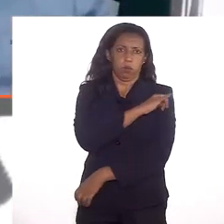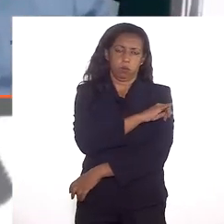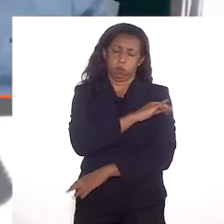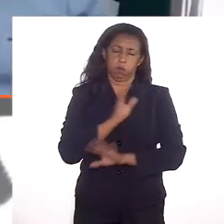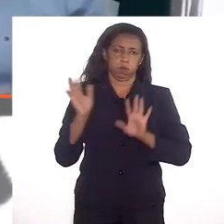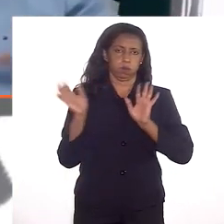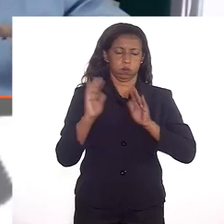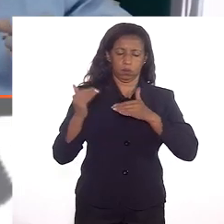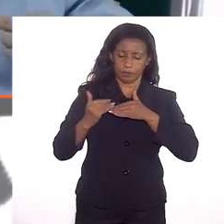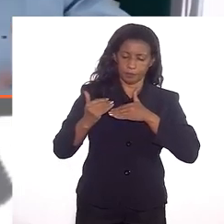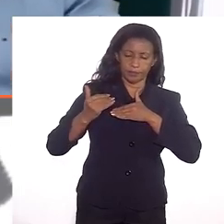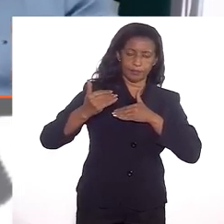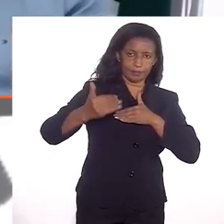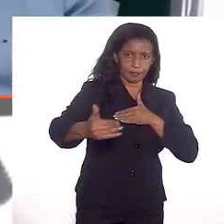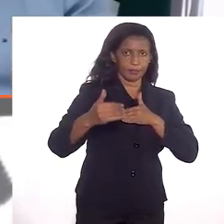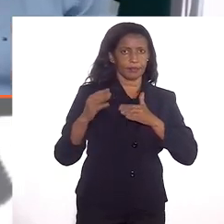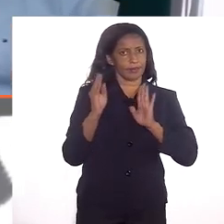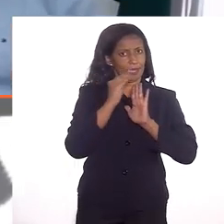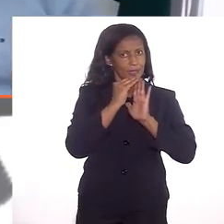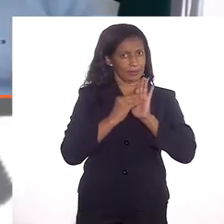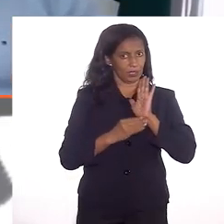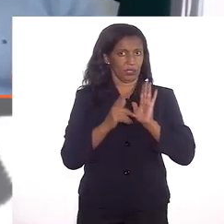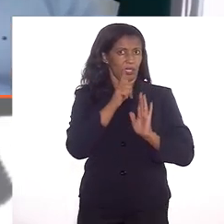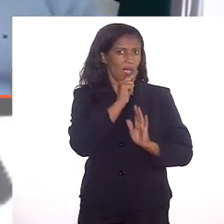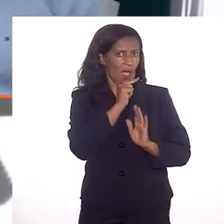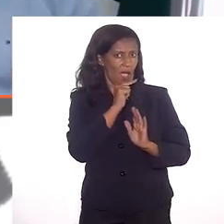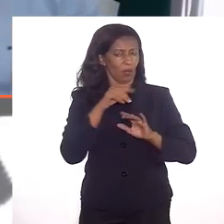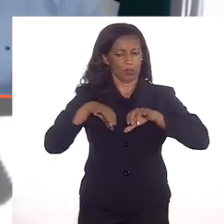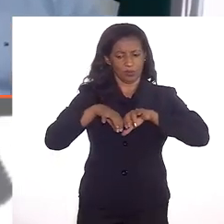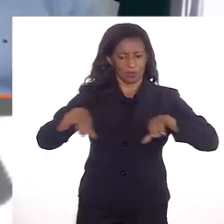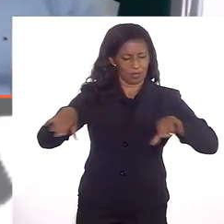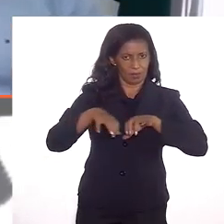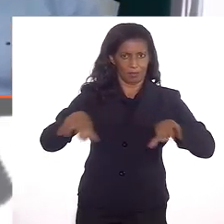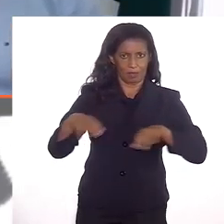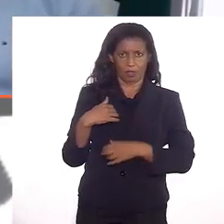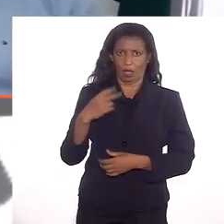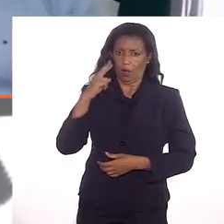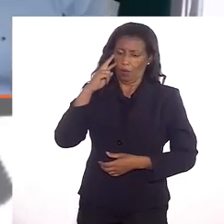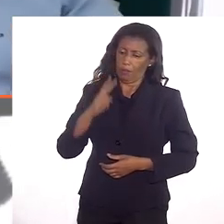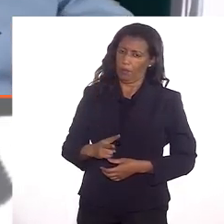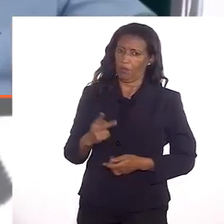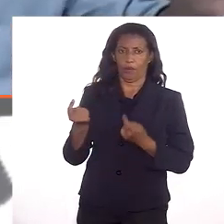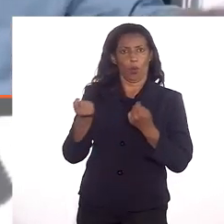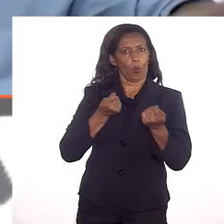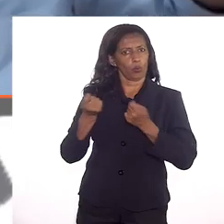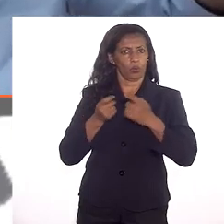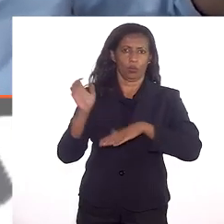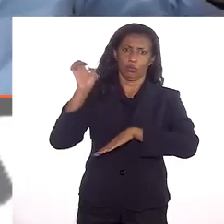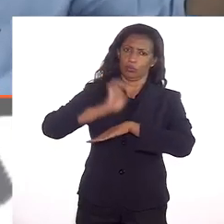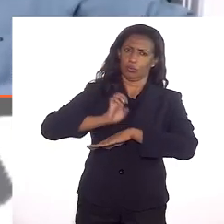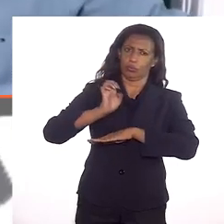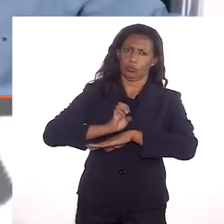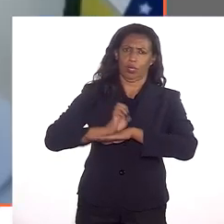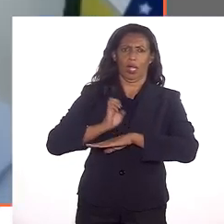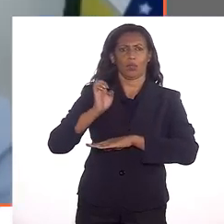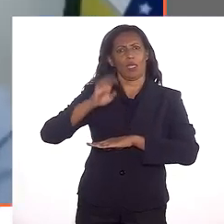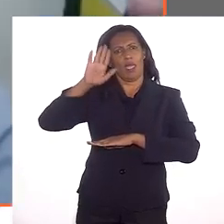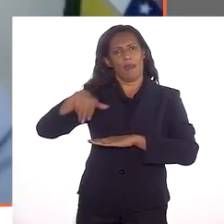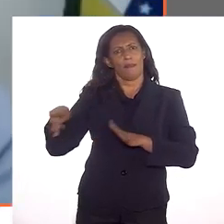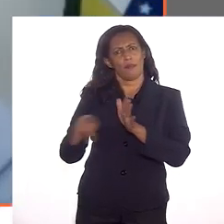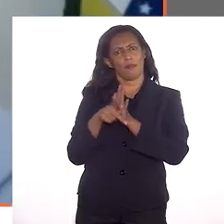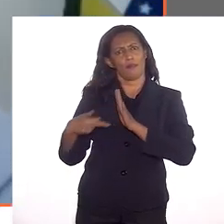nocivo, no médio e longo prazo, que essa agenda da água, agenda do saneamento, a meu ver, tem que ficar sob controle estatal, porque